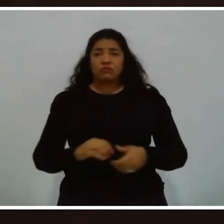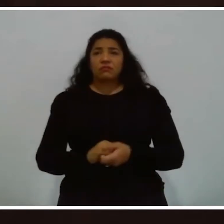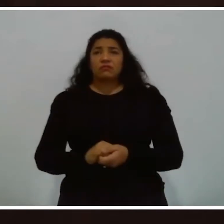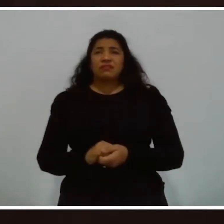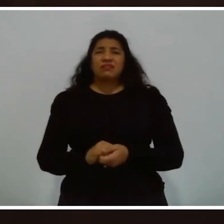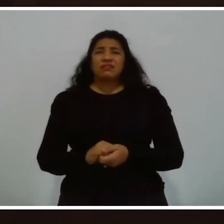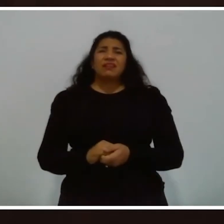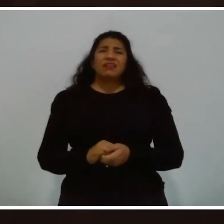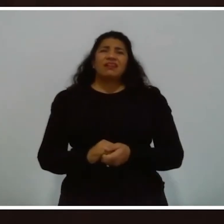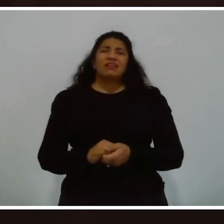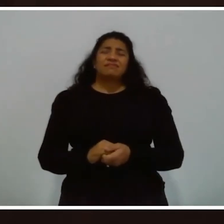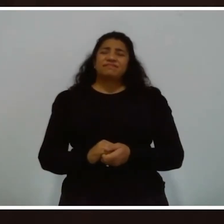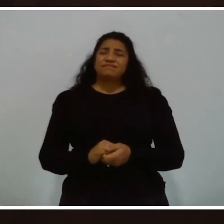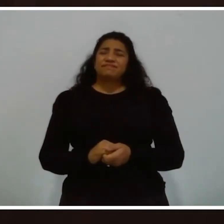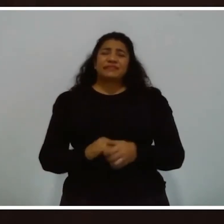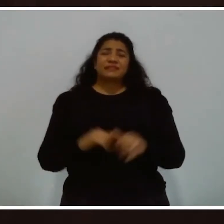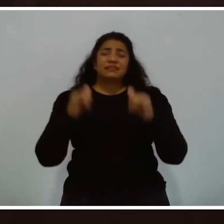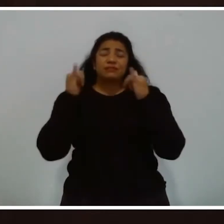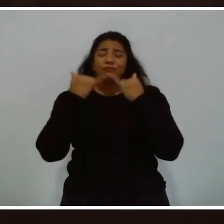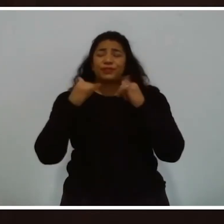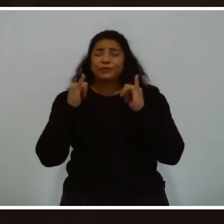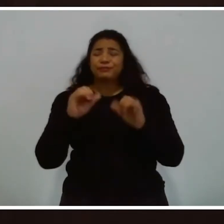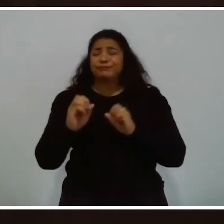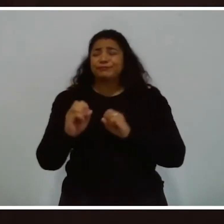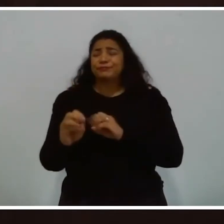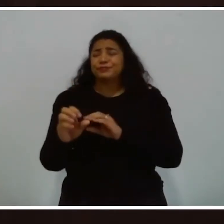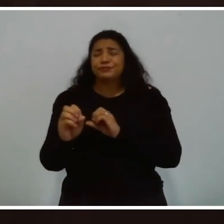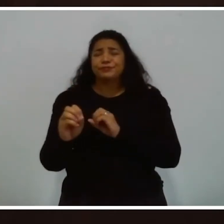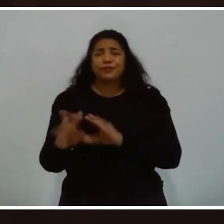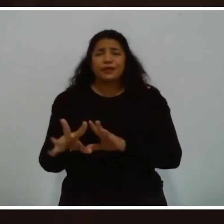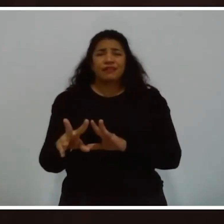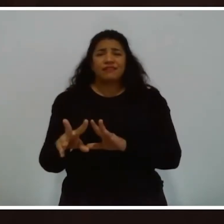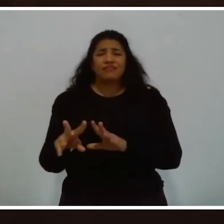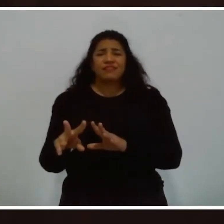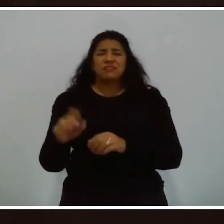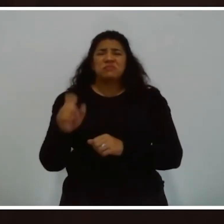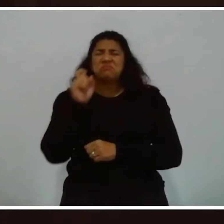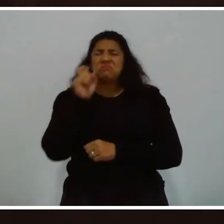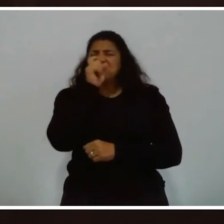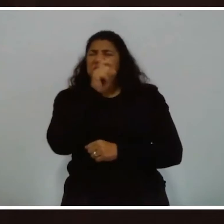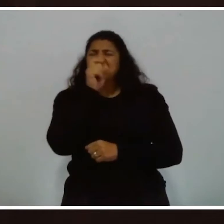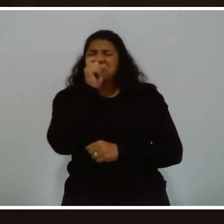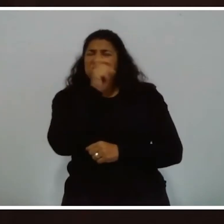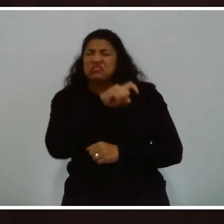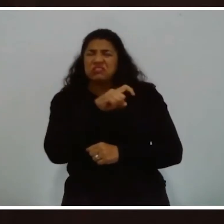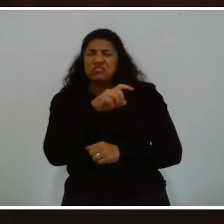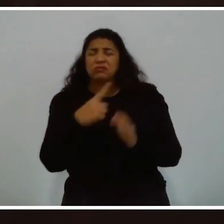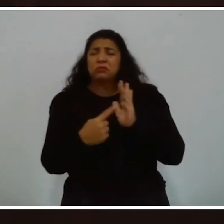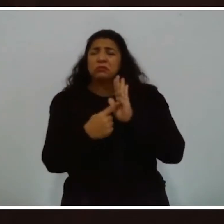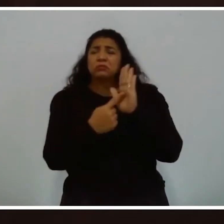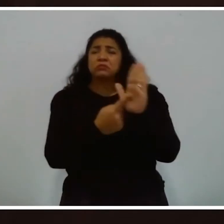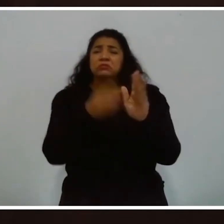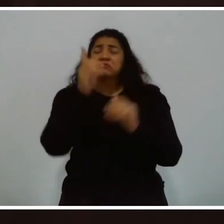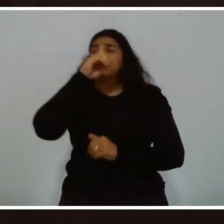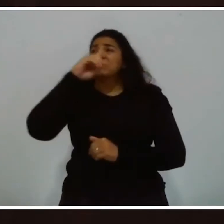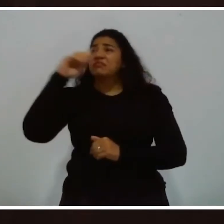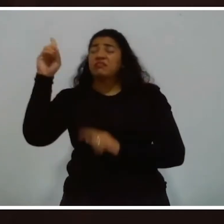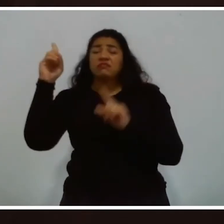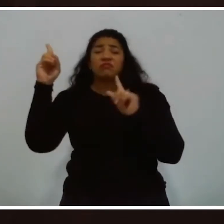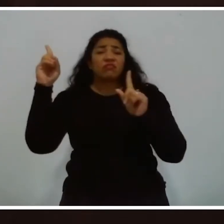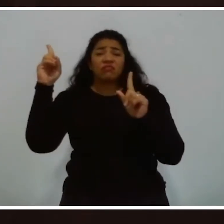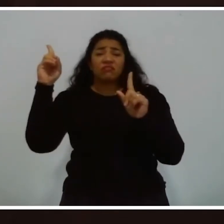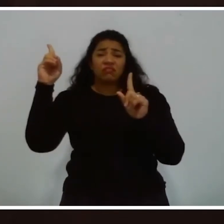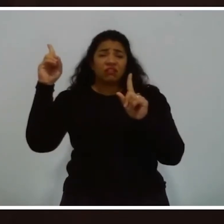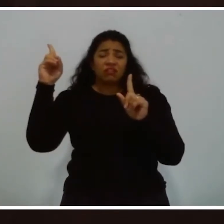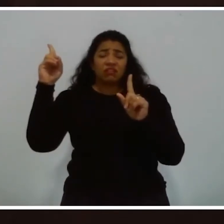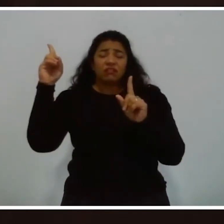era propriamente homem, nem propriamente Deus. Ele faz parte de uma classe intermediária, ele possuía uma